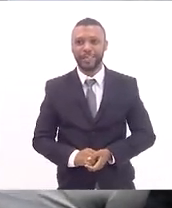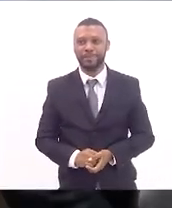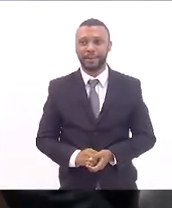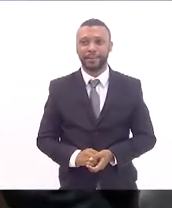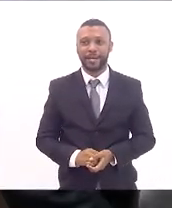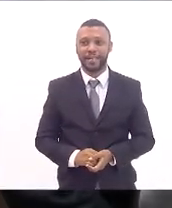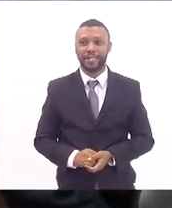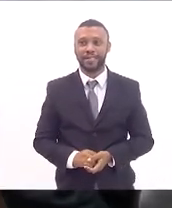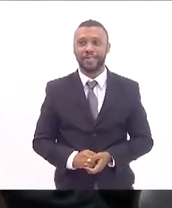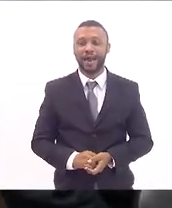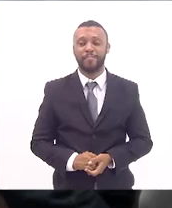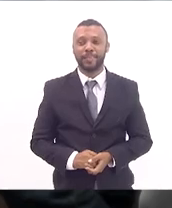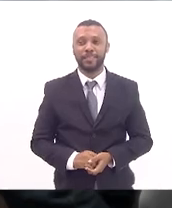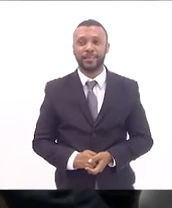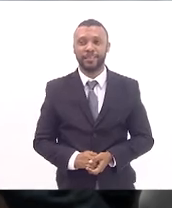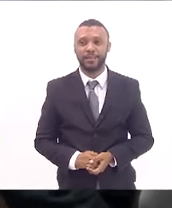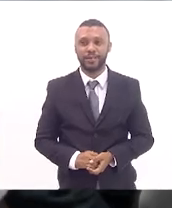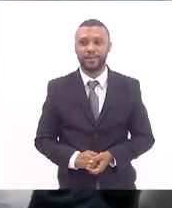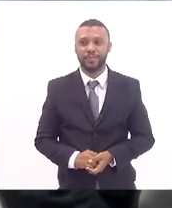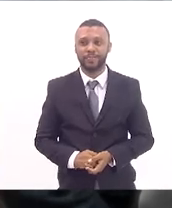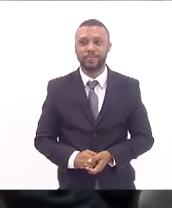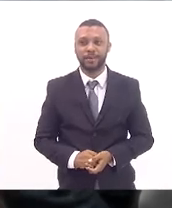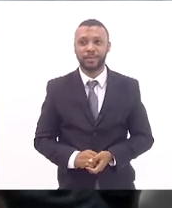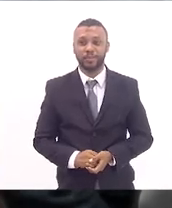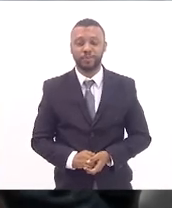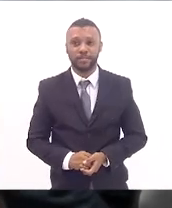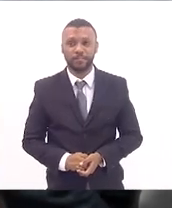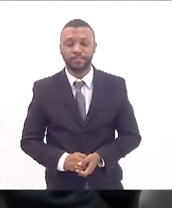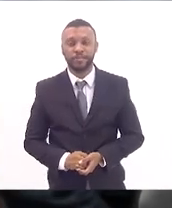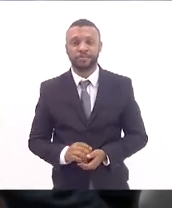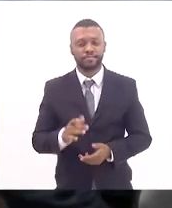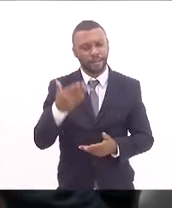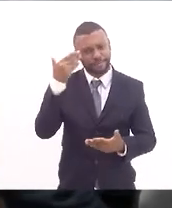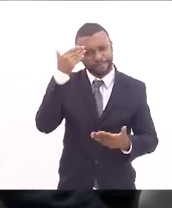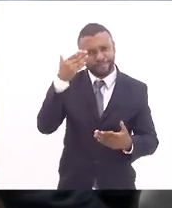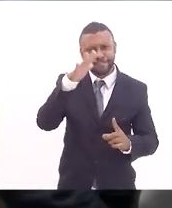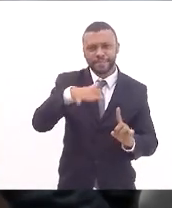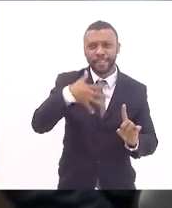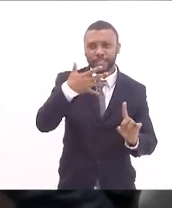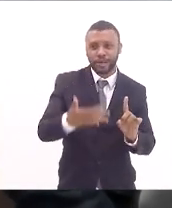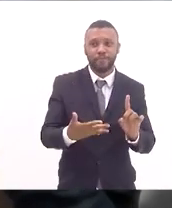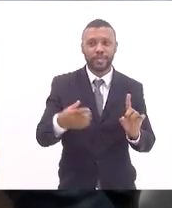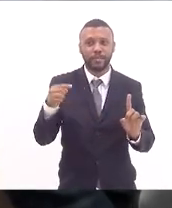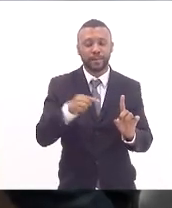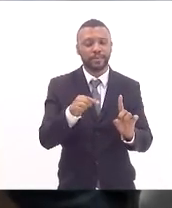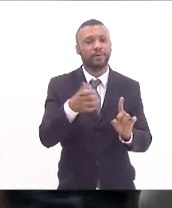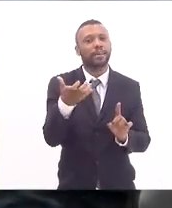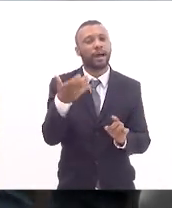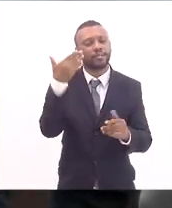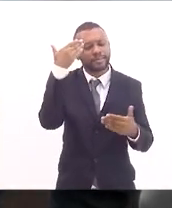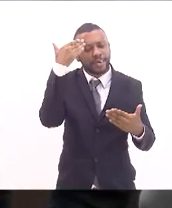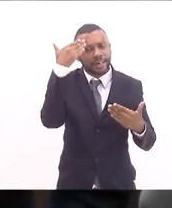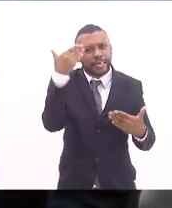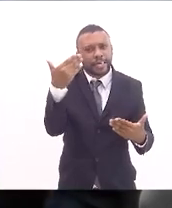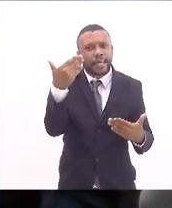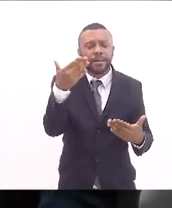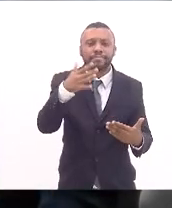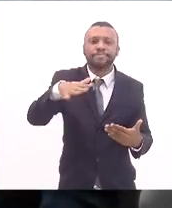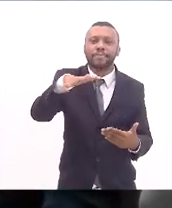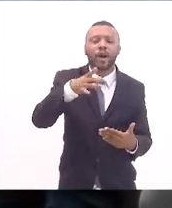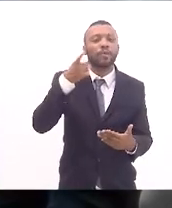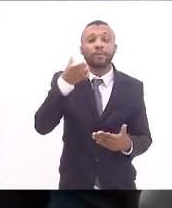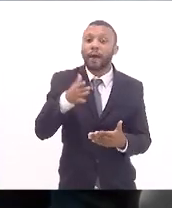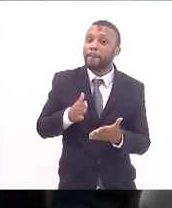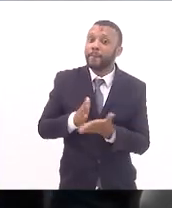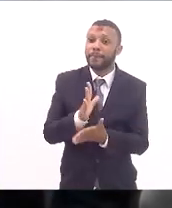autoria do projeto e em homenagem ao nosso Deputado Paulo Ramos segundo agradeceu aos colegas deputados a